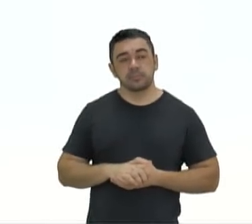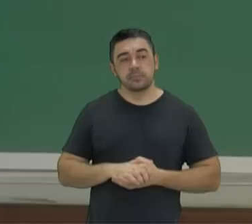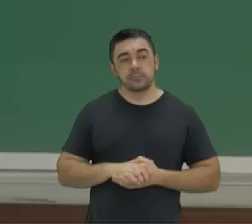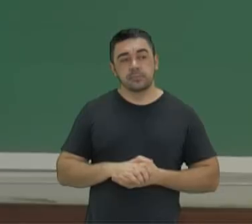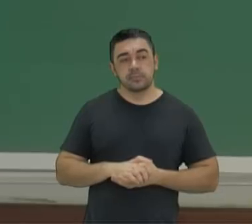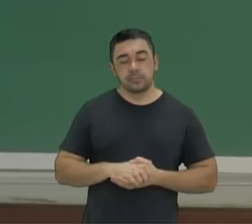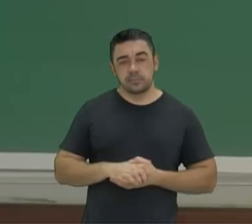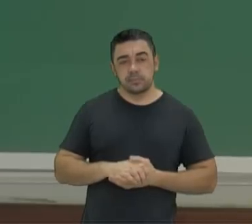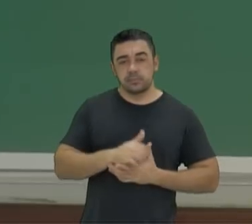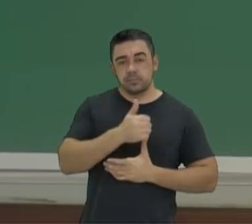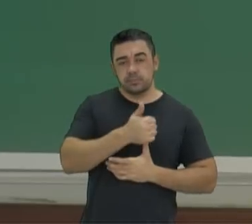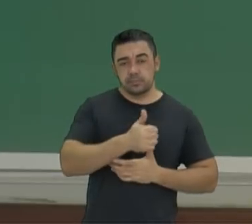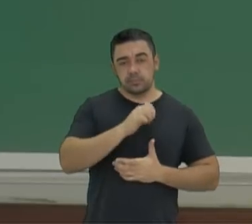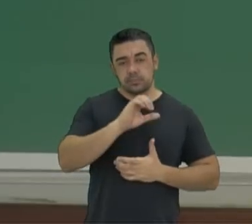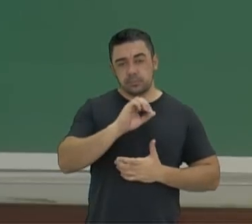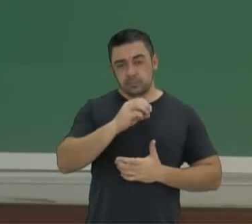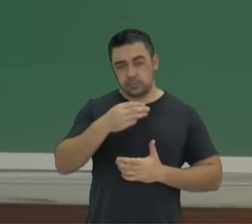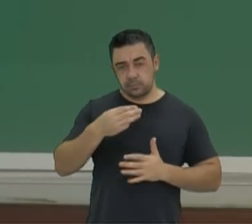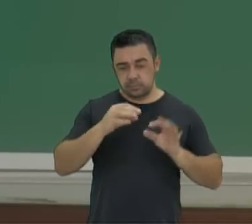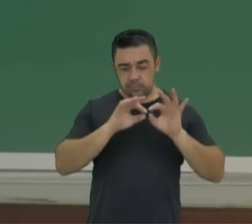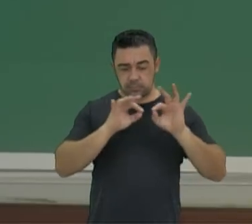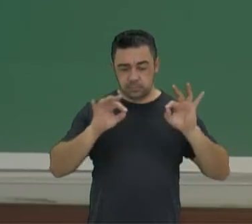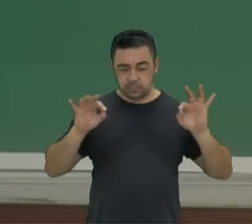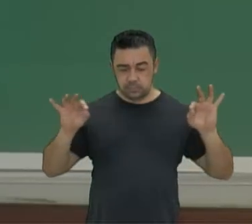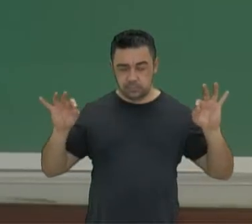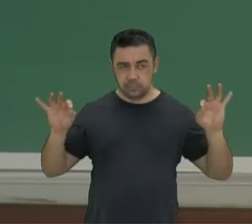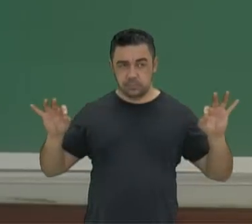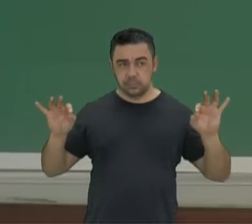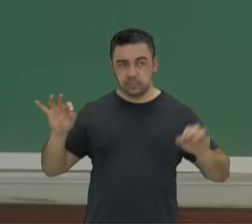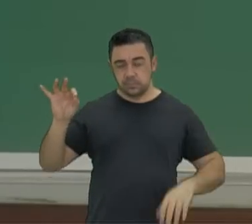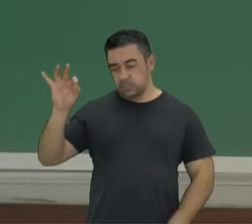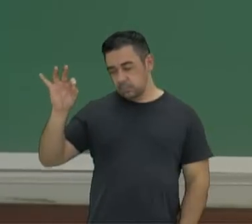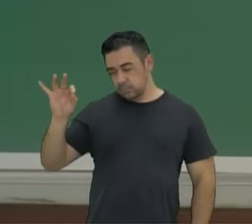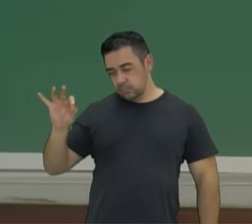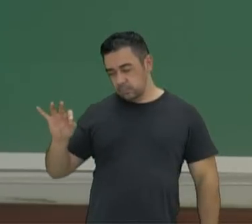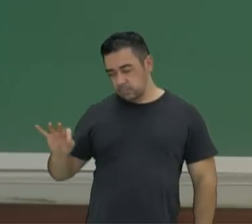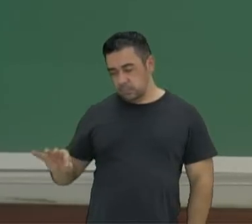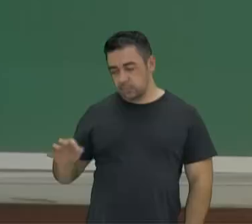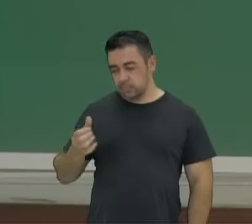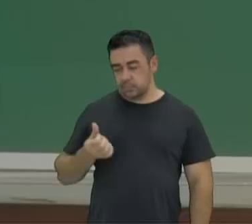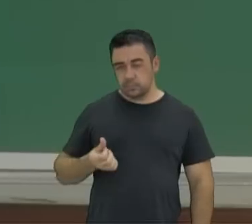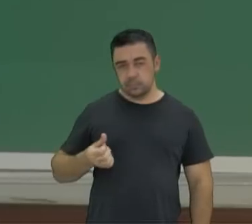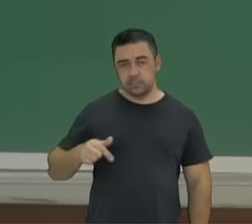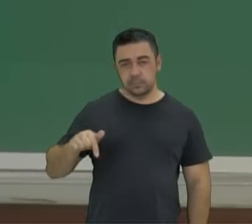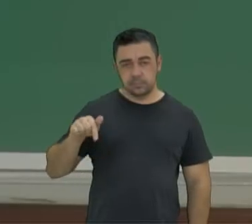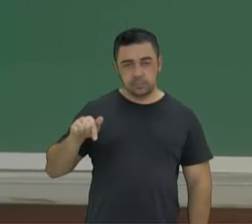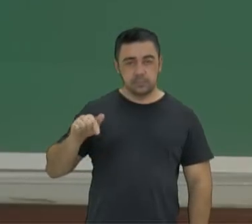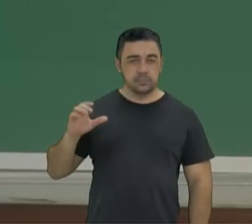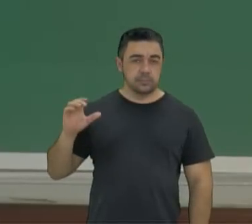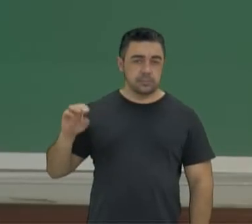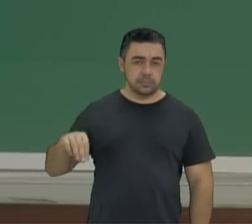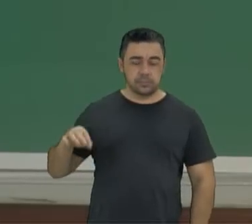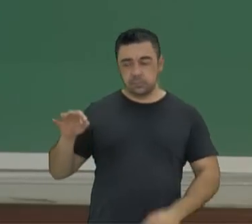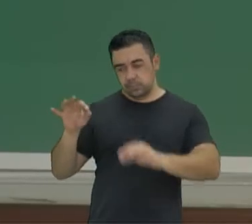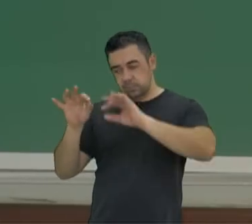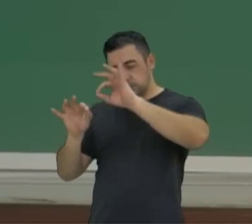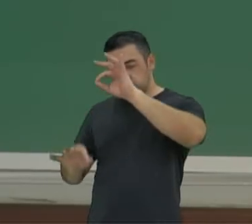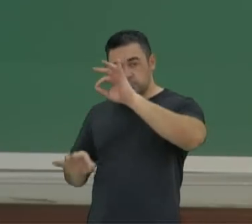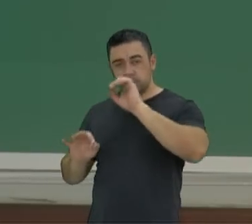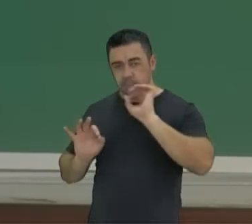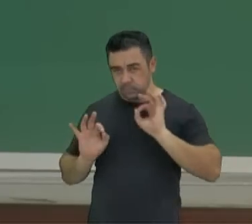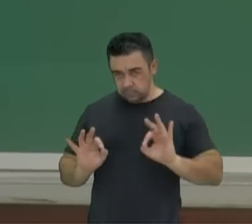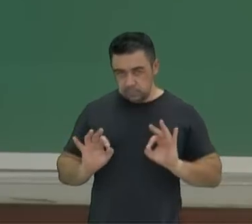tenho 103 centímetros de comprimento e tenho 67 centímetros de largura. Tudo